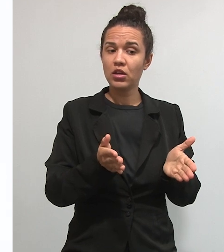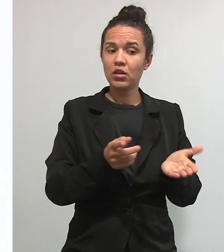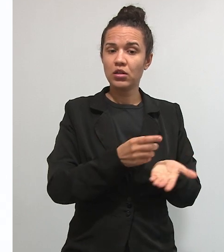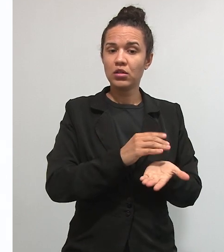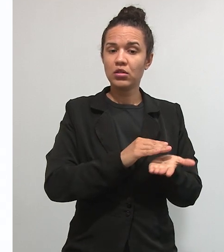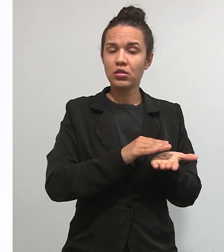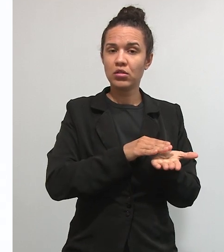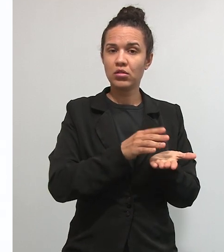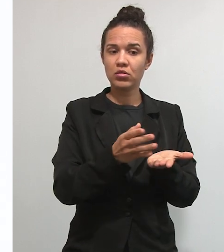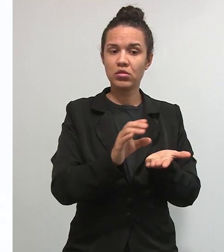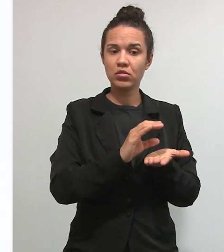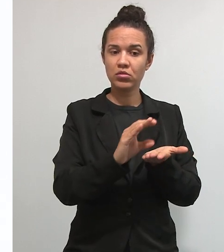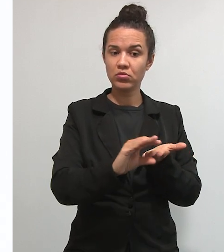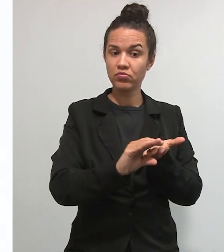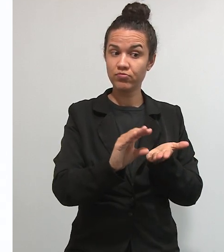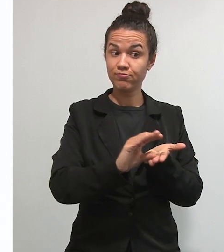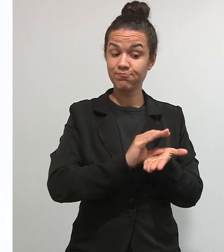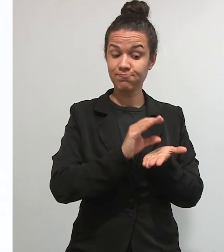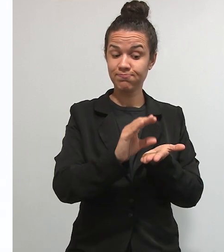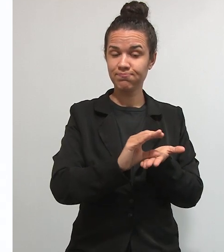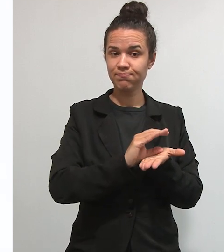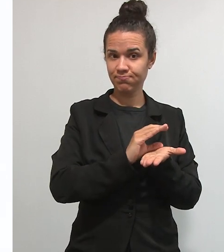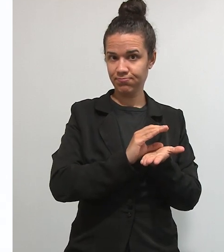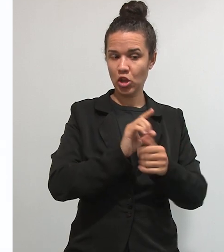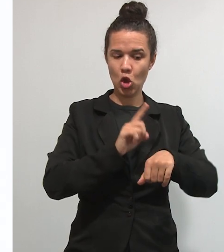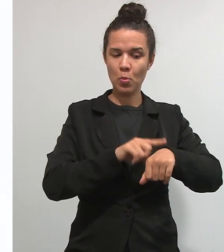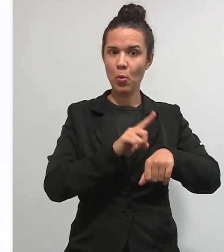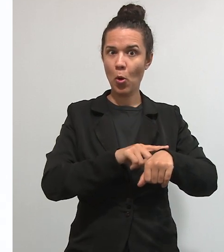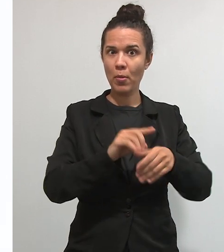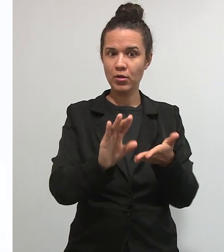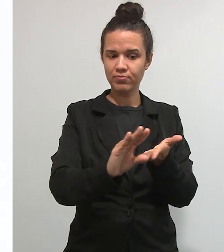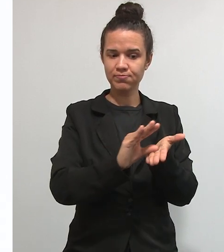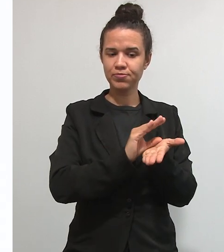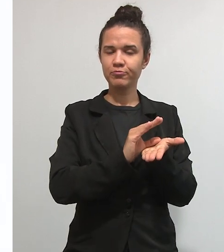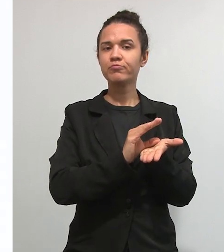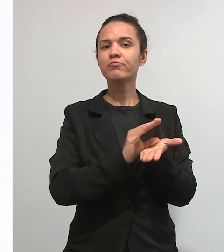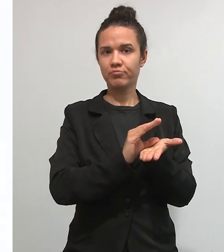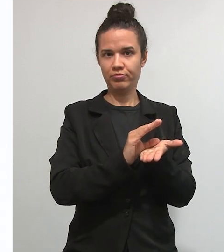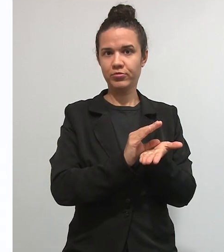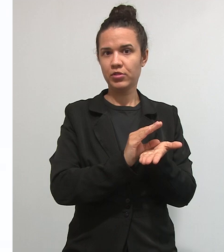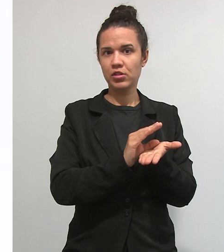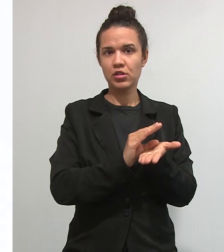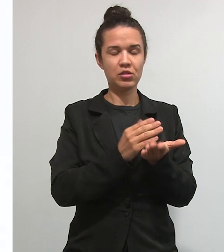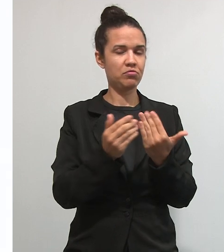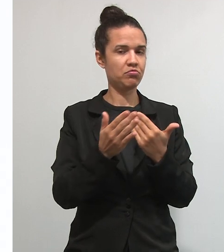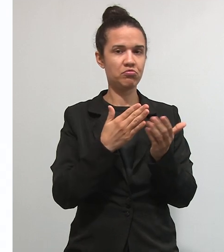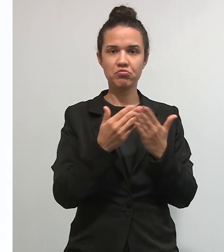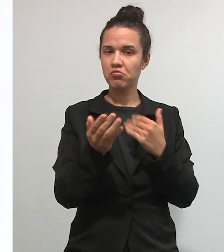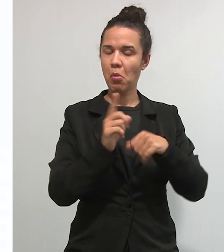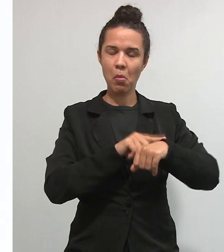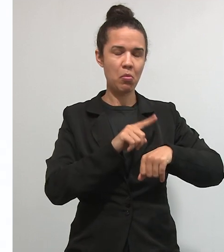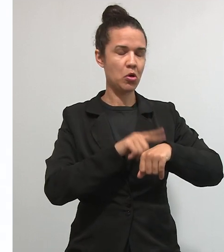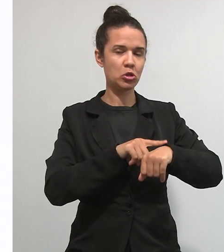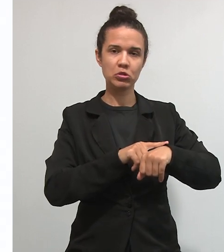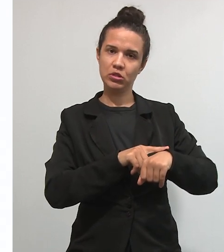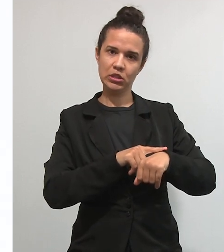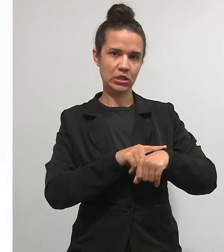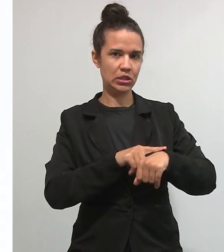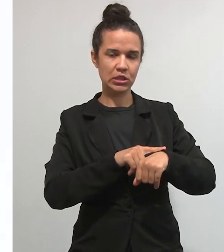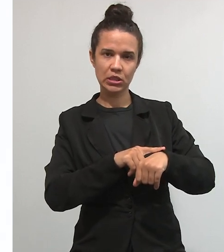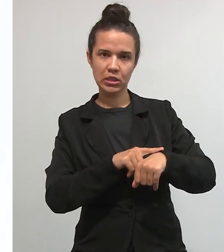quê? Consiste no registro do momento do pagamento ou recebimento, não importa o